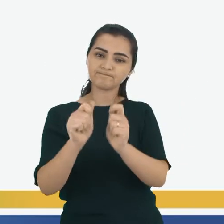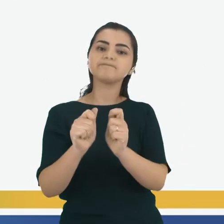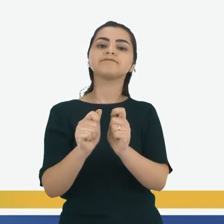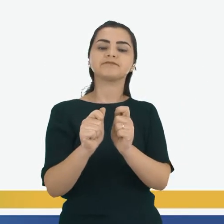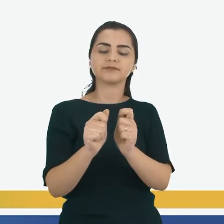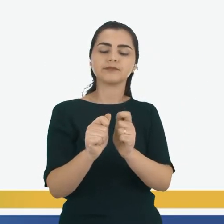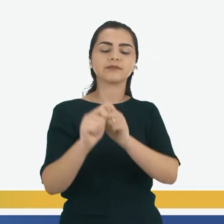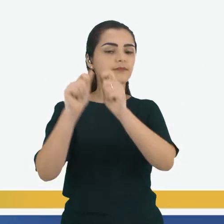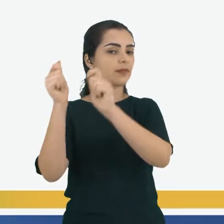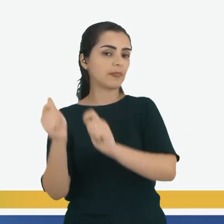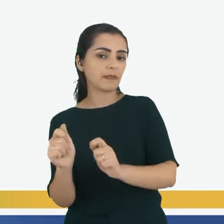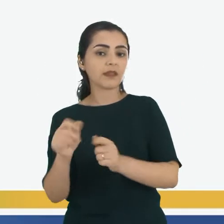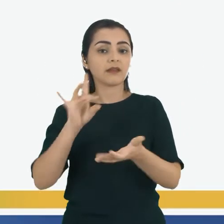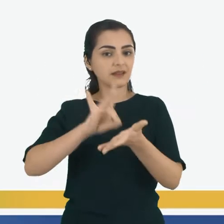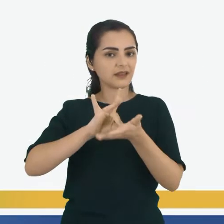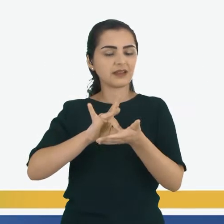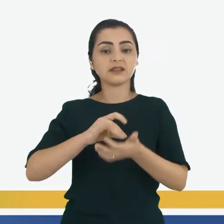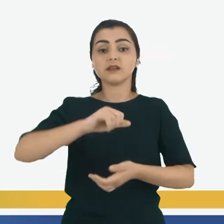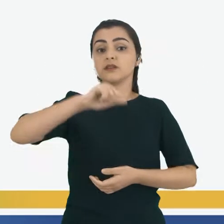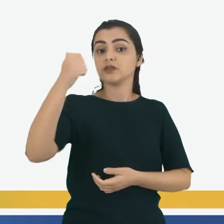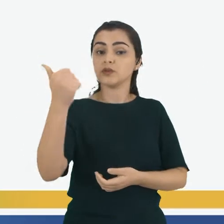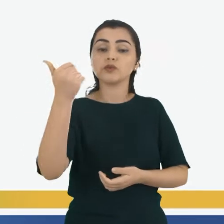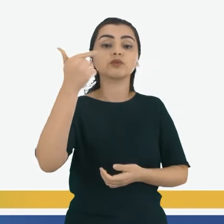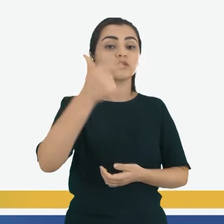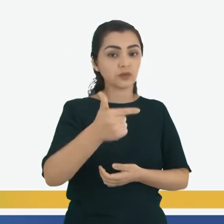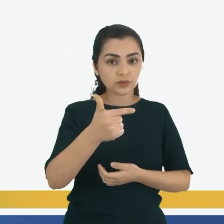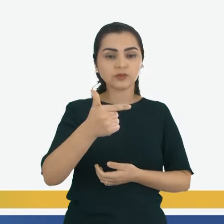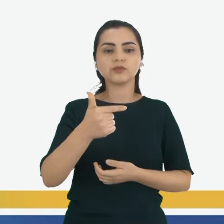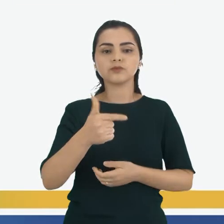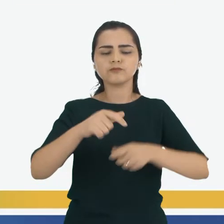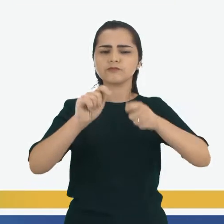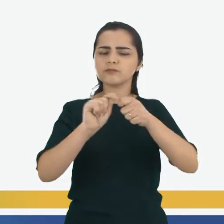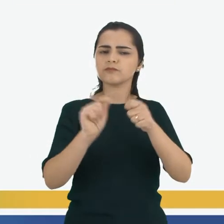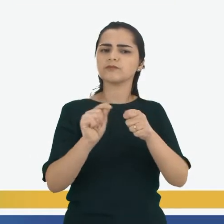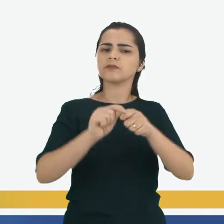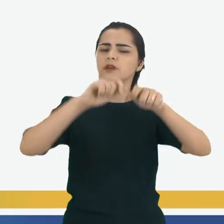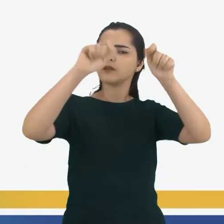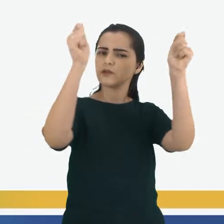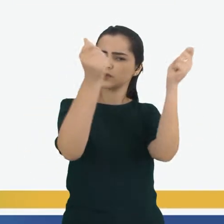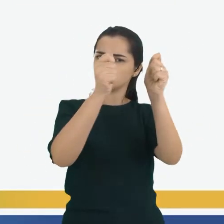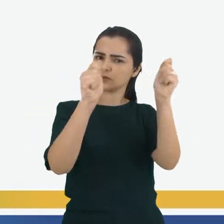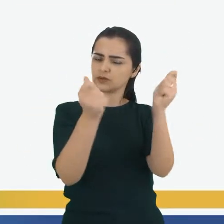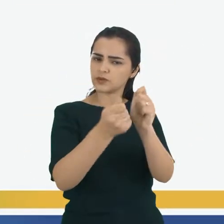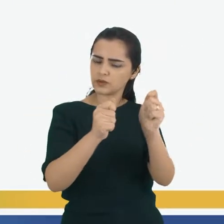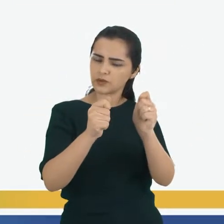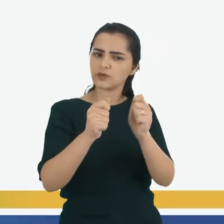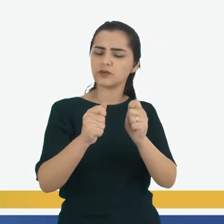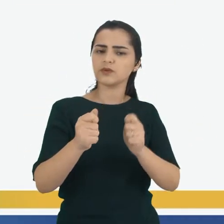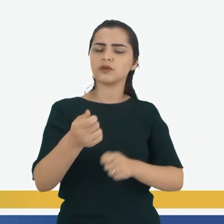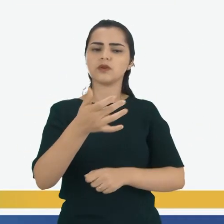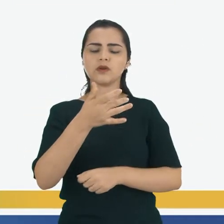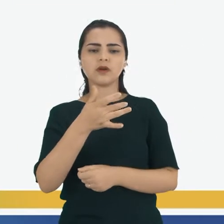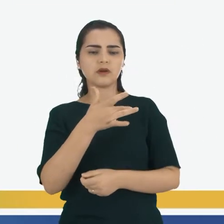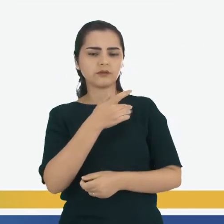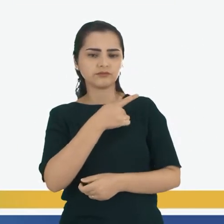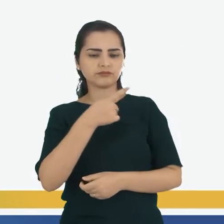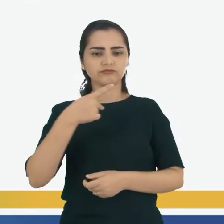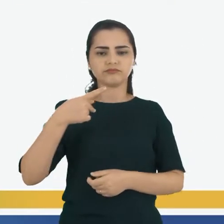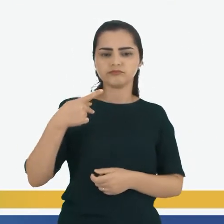artista, mas na realidade, gente, são 12. Ele esculpiu os 12 profetas bíblicos